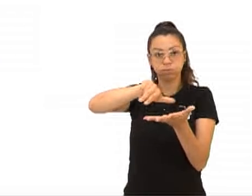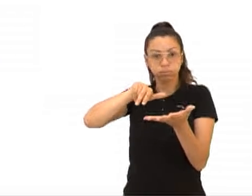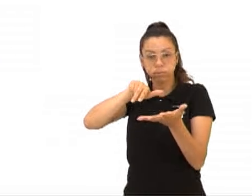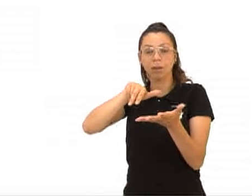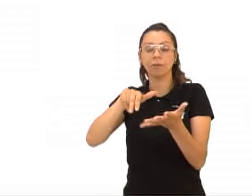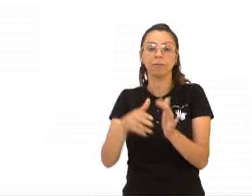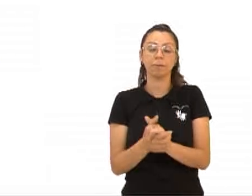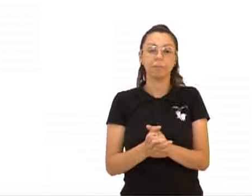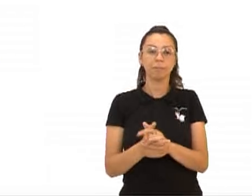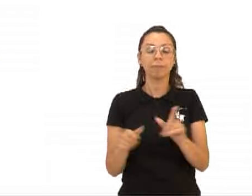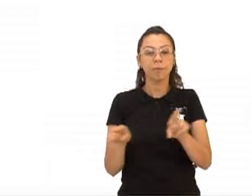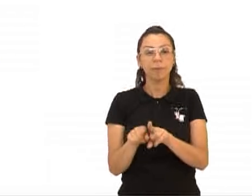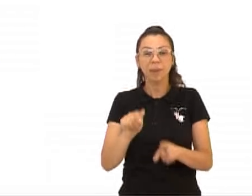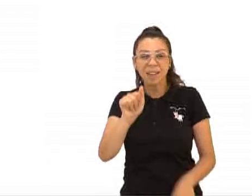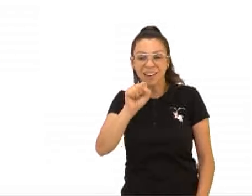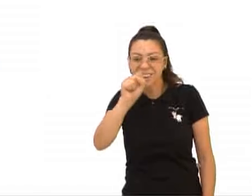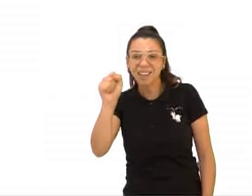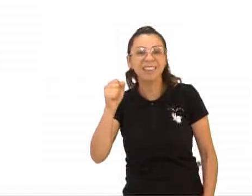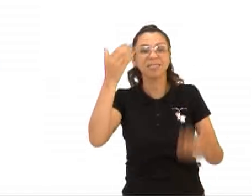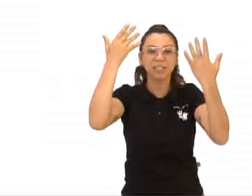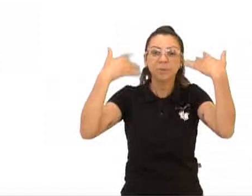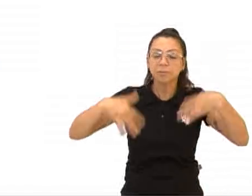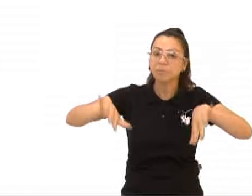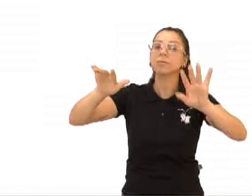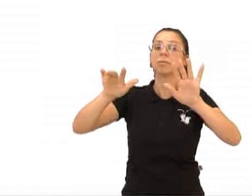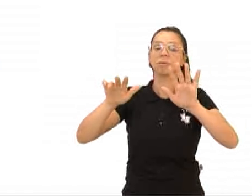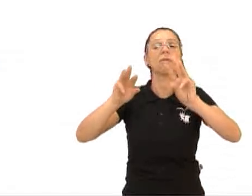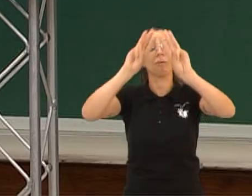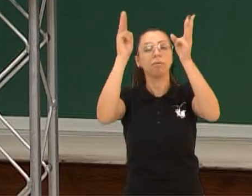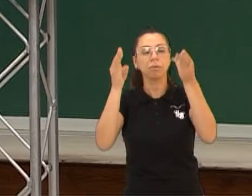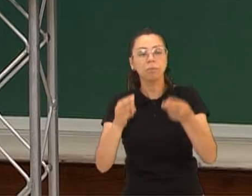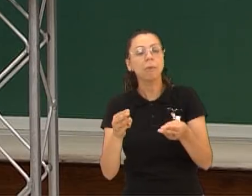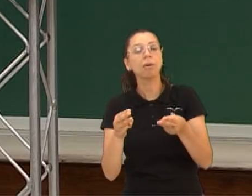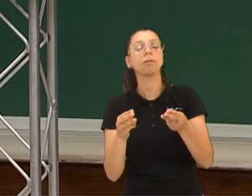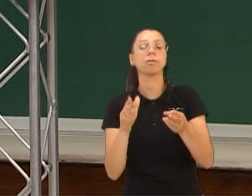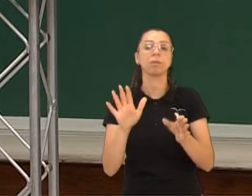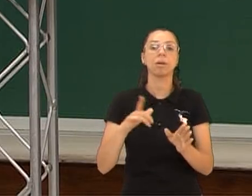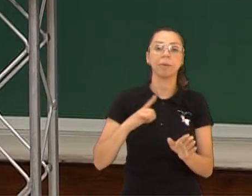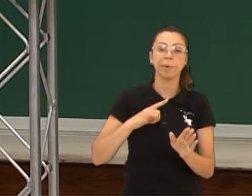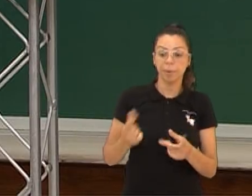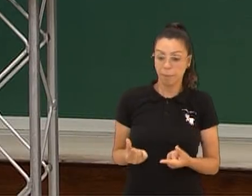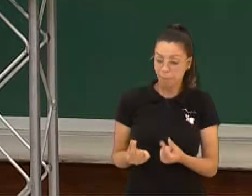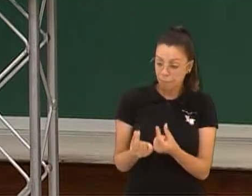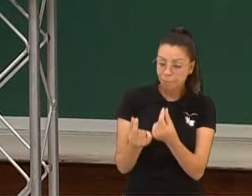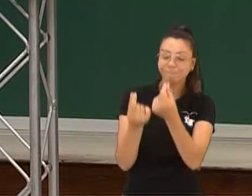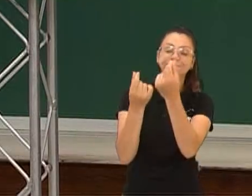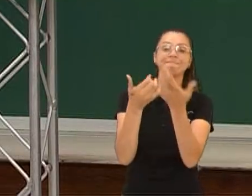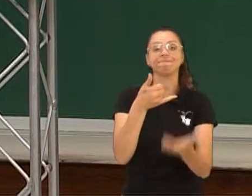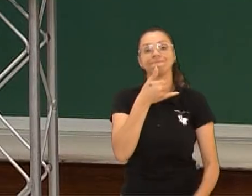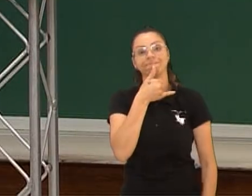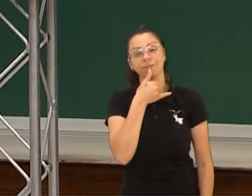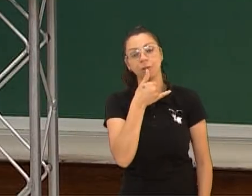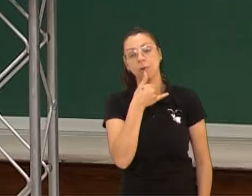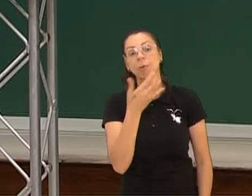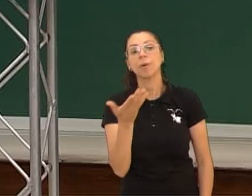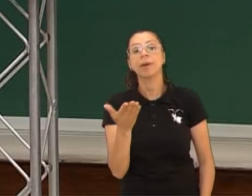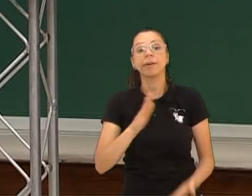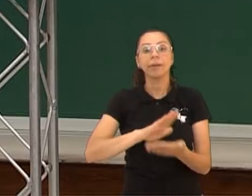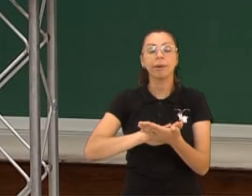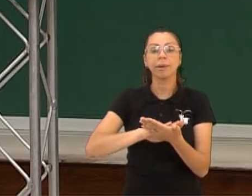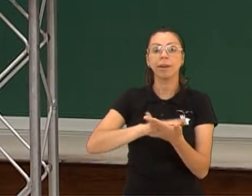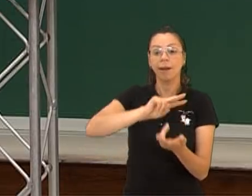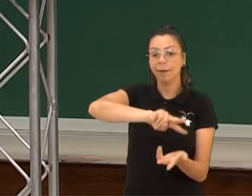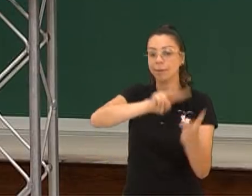desculpa. Tem gás natural, a gente viu no mapa. Né? Então, toda essa riqueza, infelizmente, ela não é traduzida em benefício